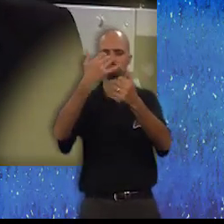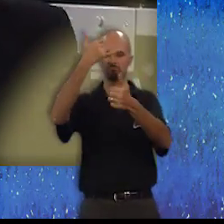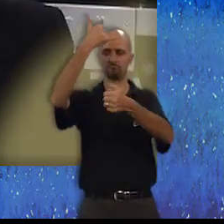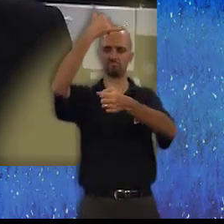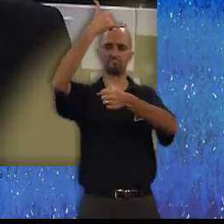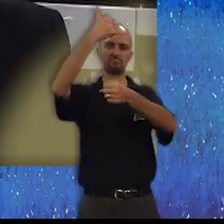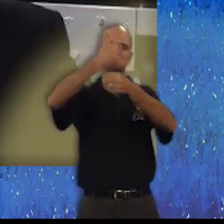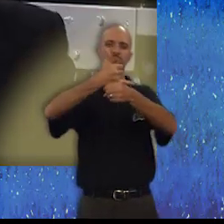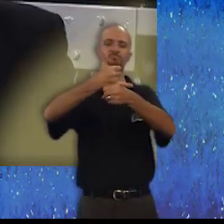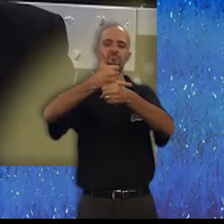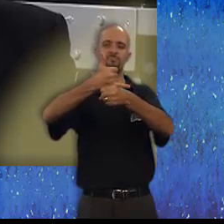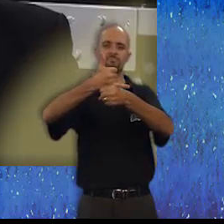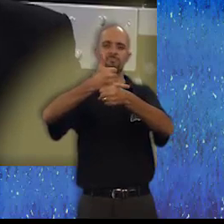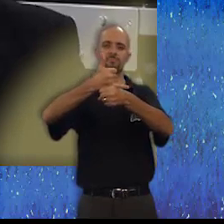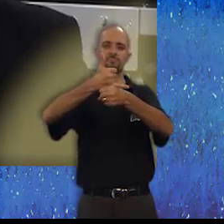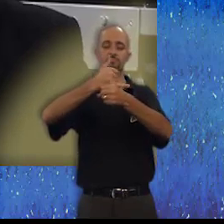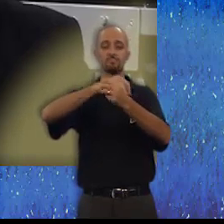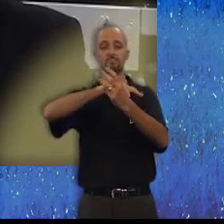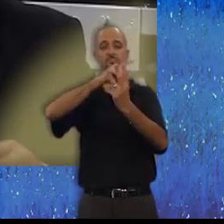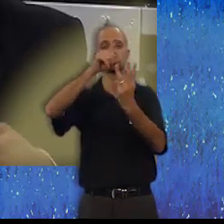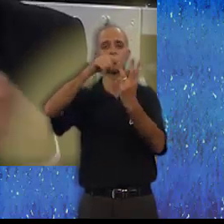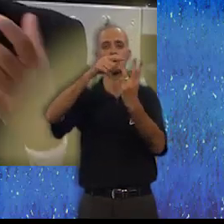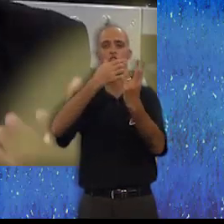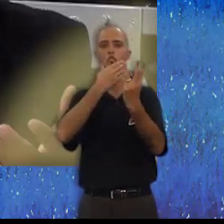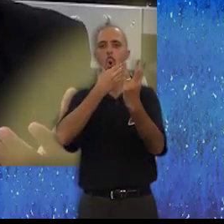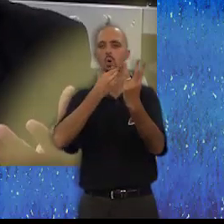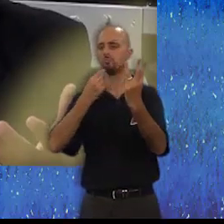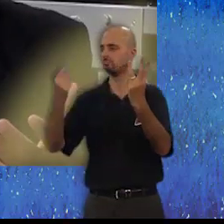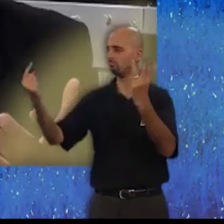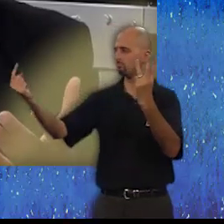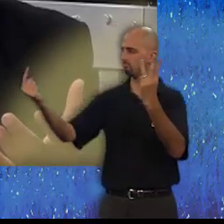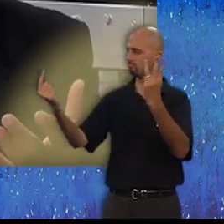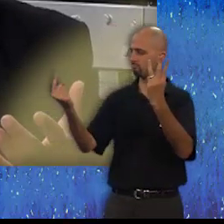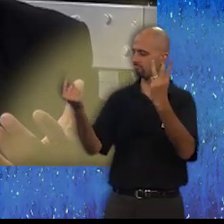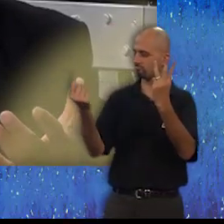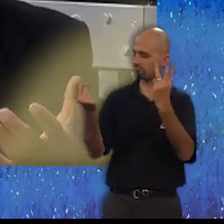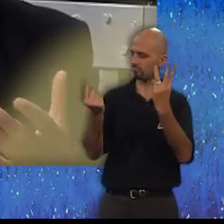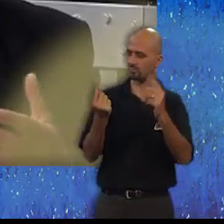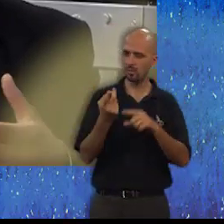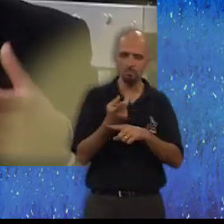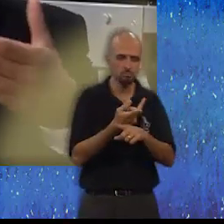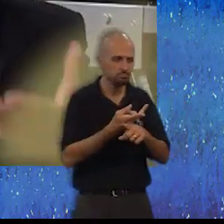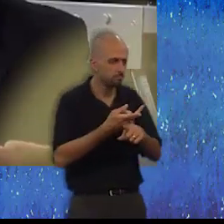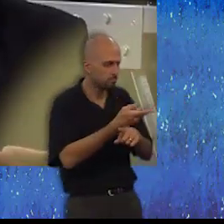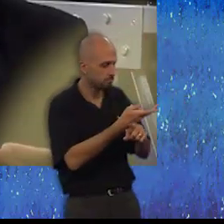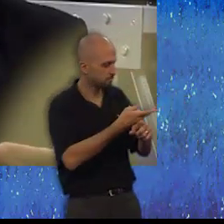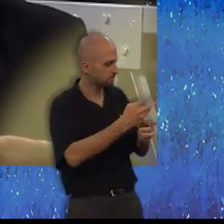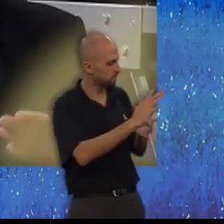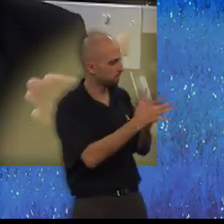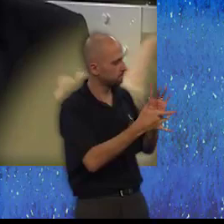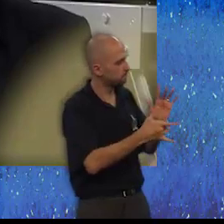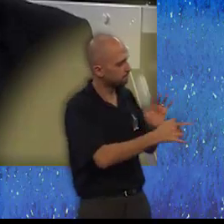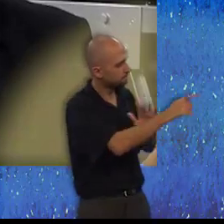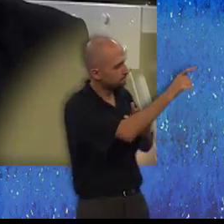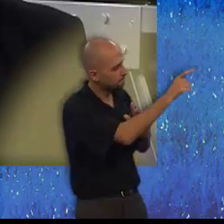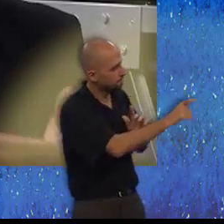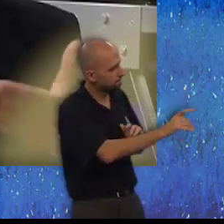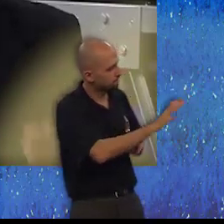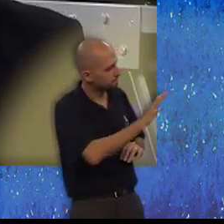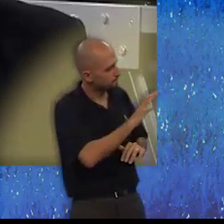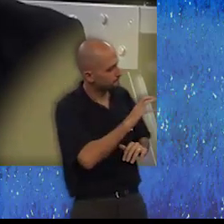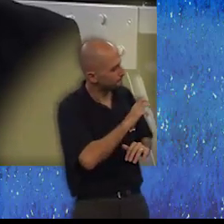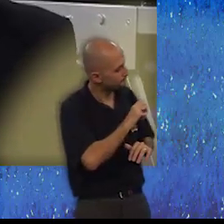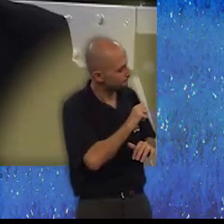principais dos judeus. Esse homem vai a Jesus de noite, Jesus o atende, o ama,